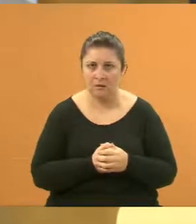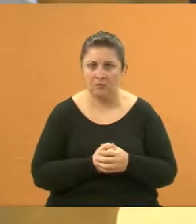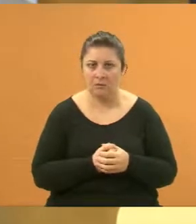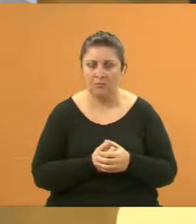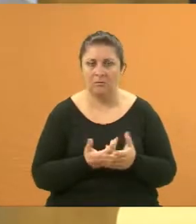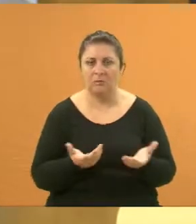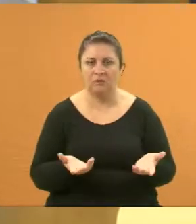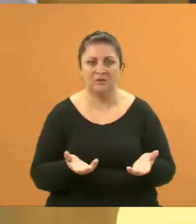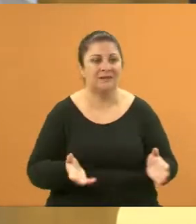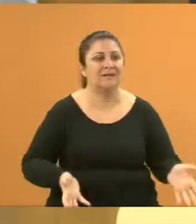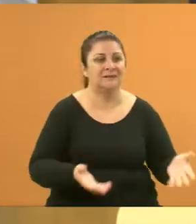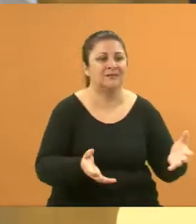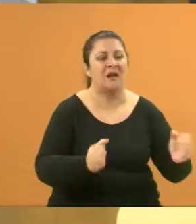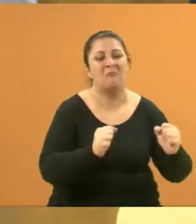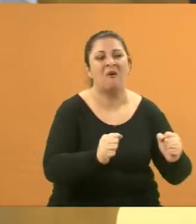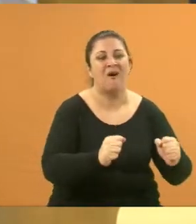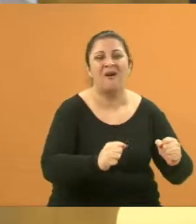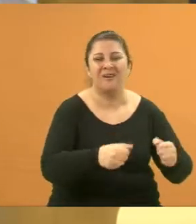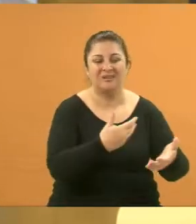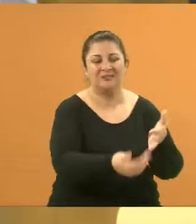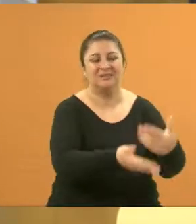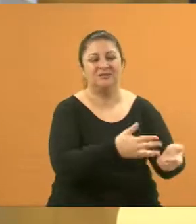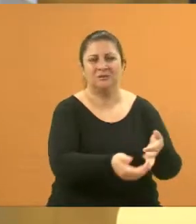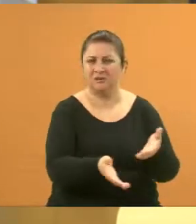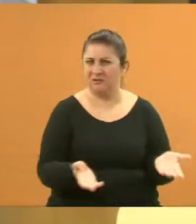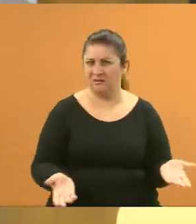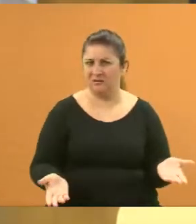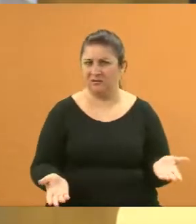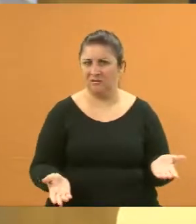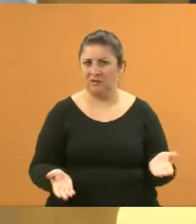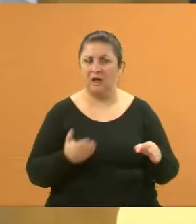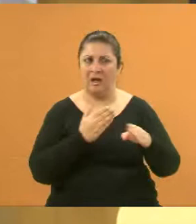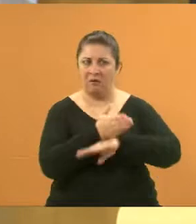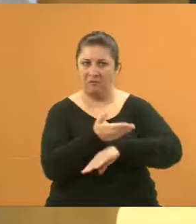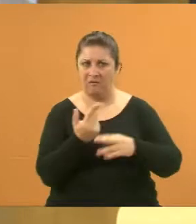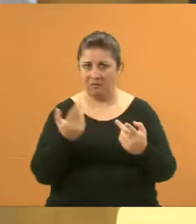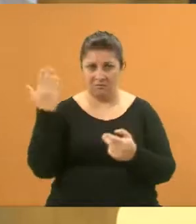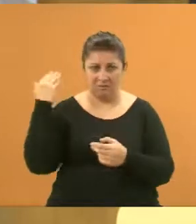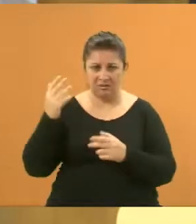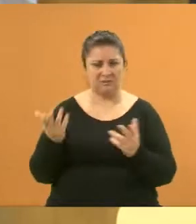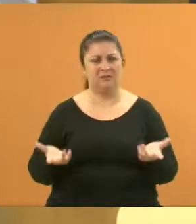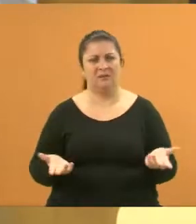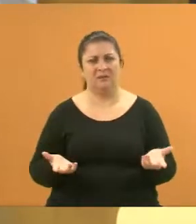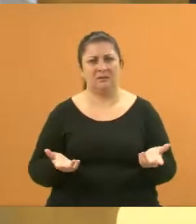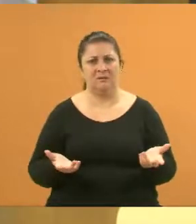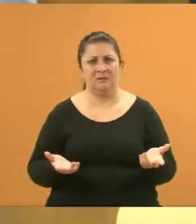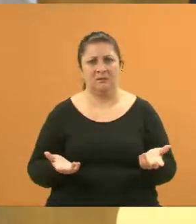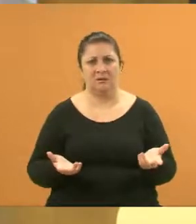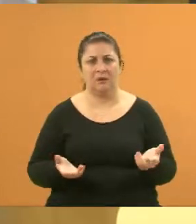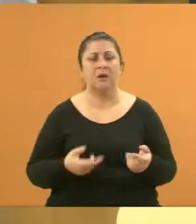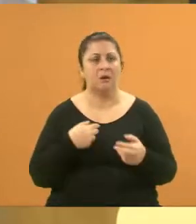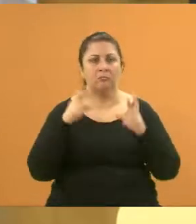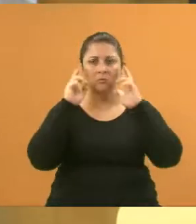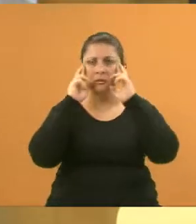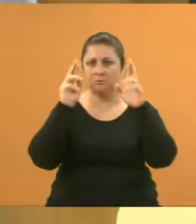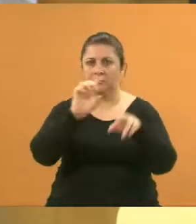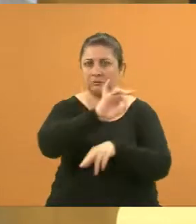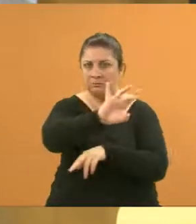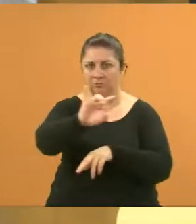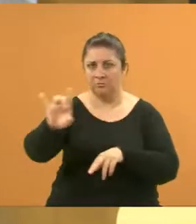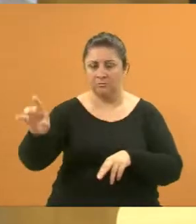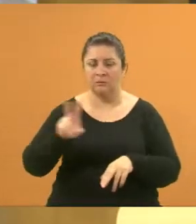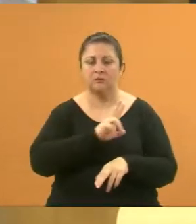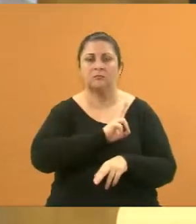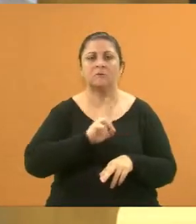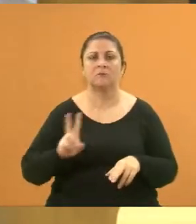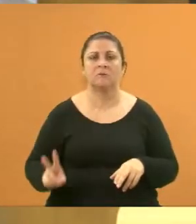atentar contra a saúde pública. Aprovar esse projeto da forma que estava, eu respeito posição de cada vereador, de cada vereadora aqui